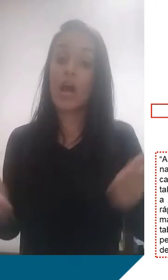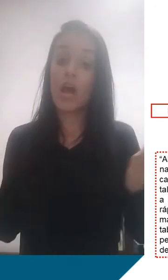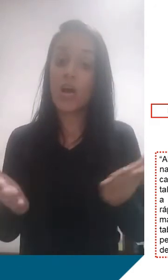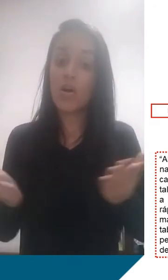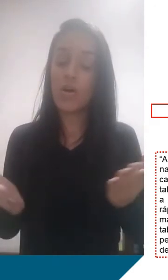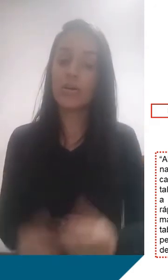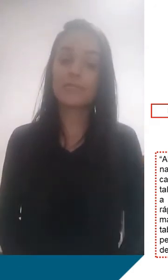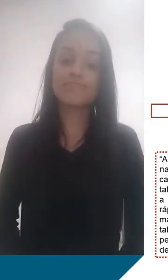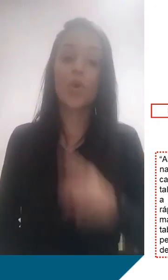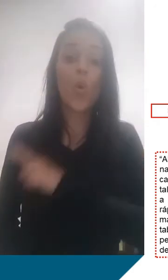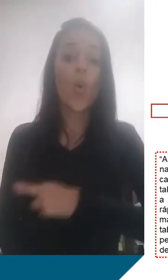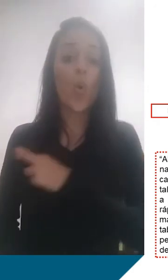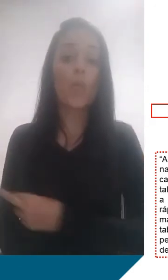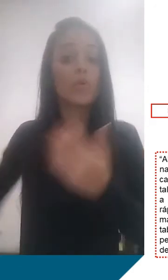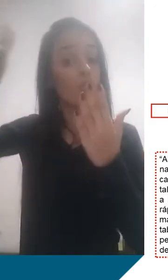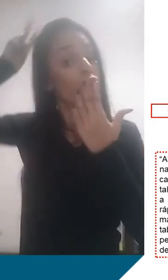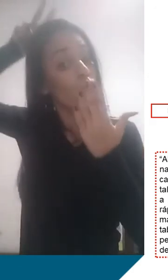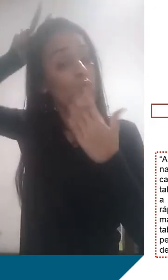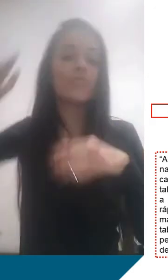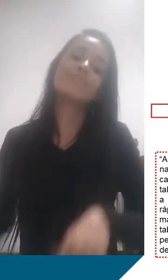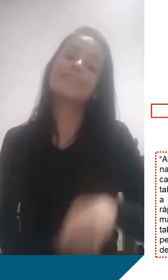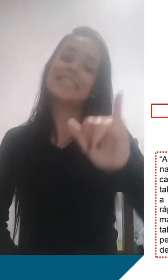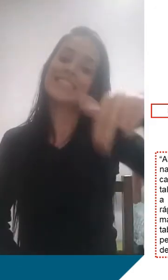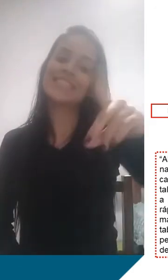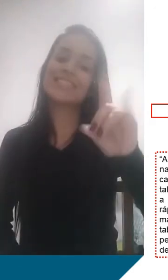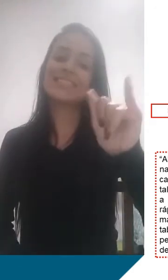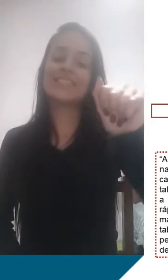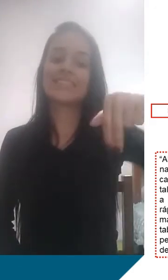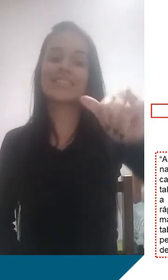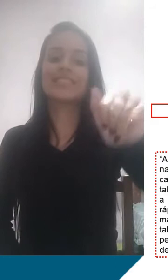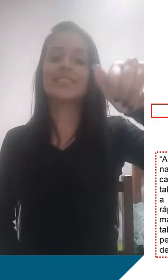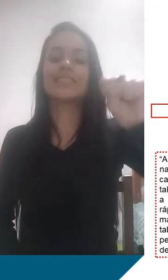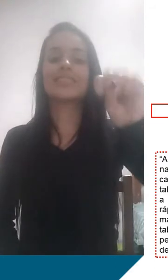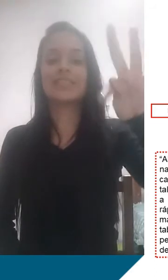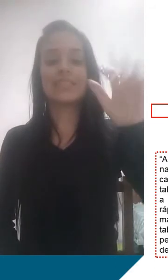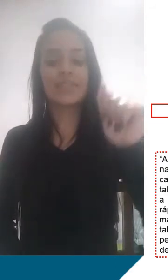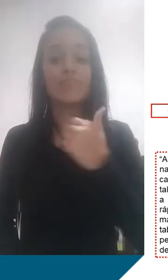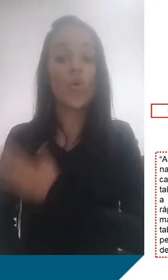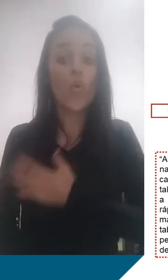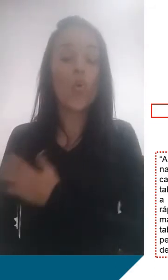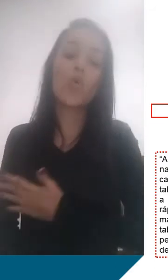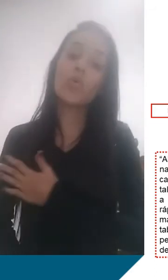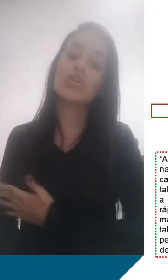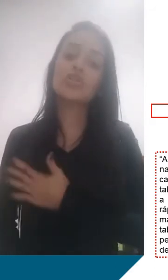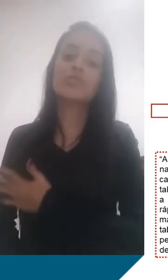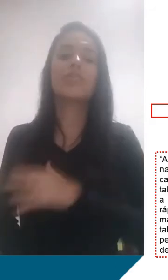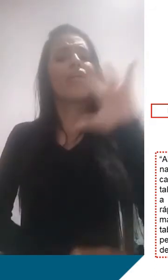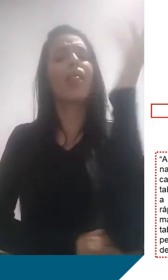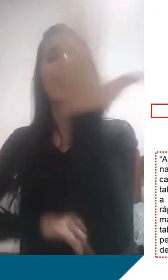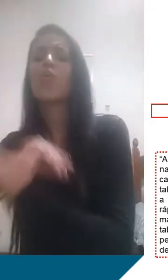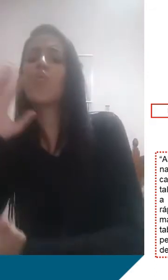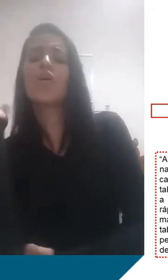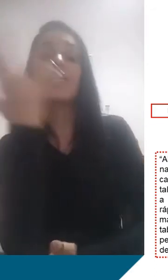romance indianista resgatava um passado histórico nacional com uma idealização do índio e da natureza. Temos